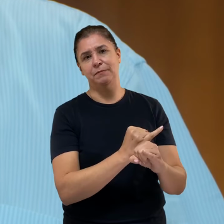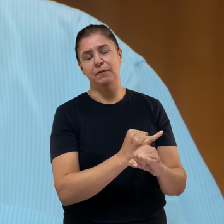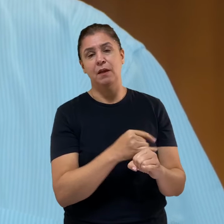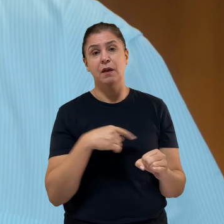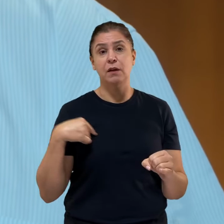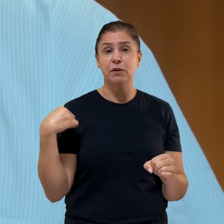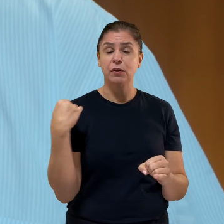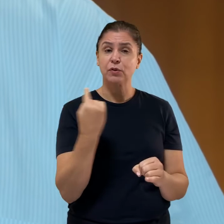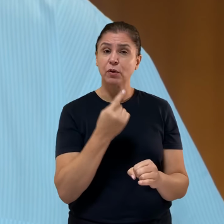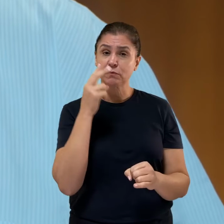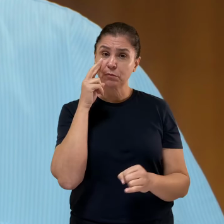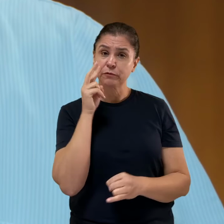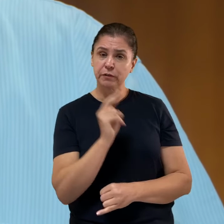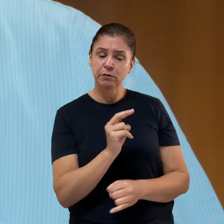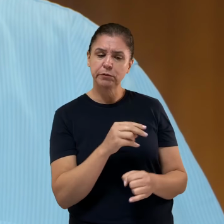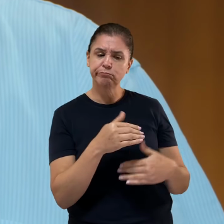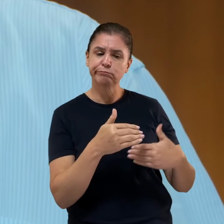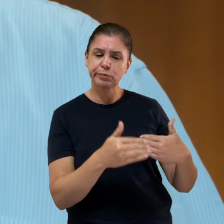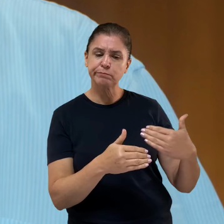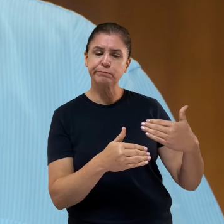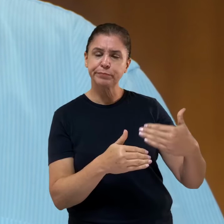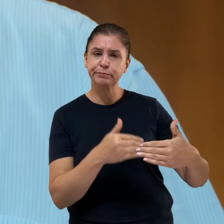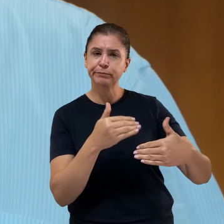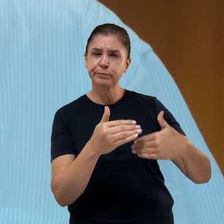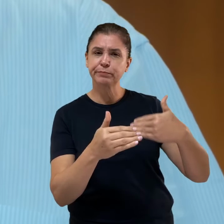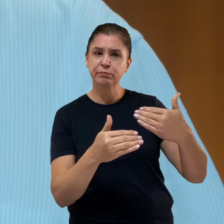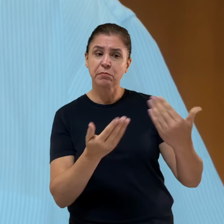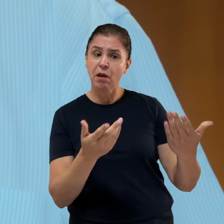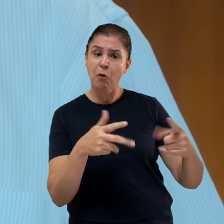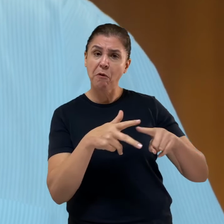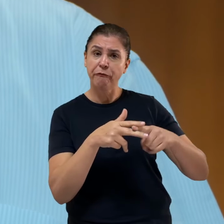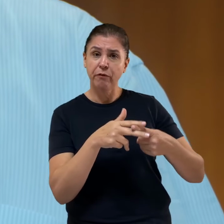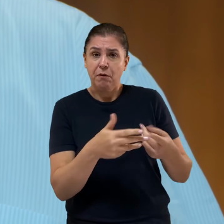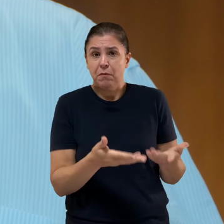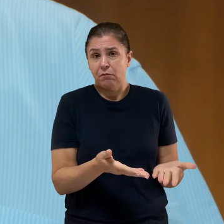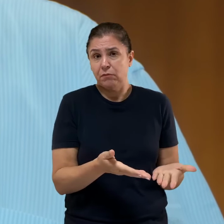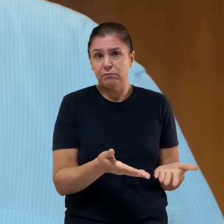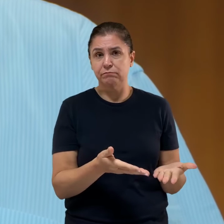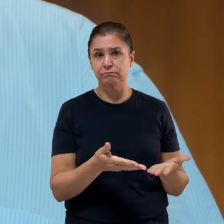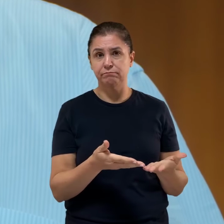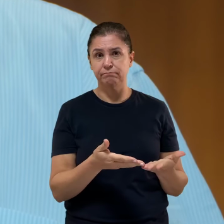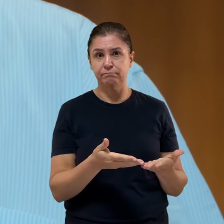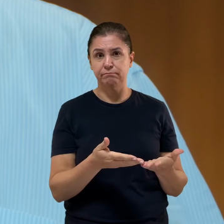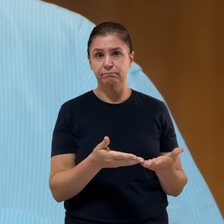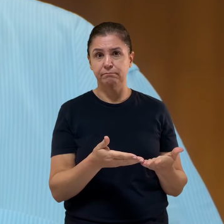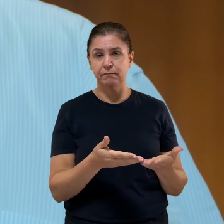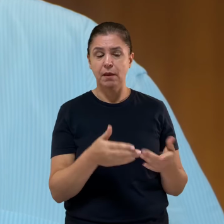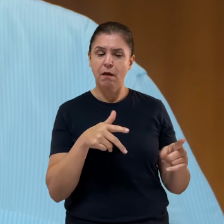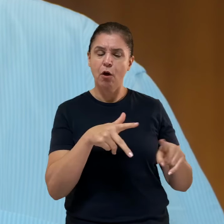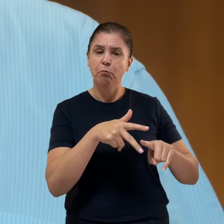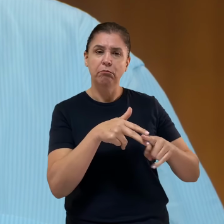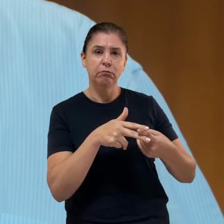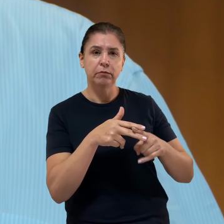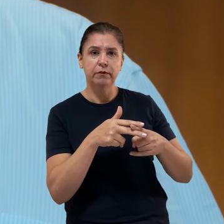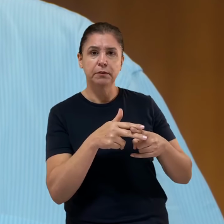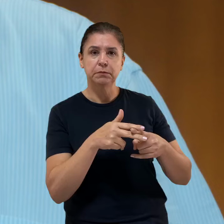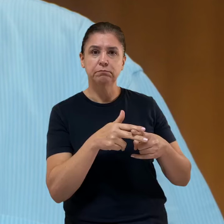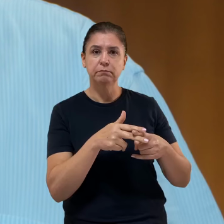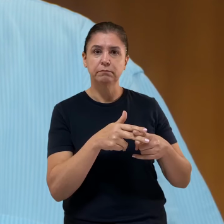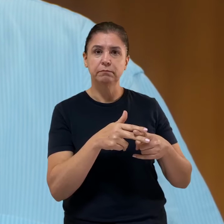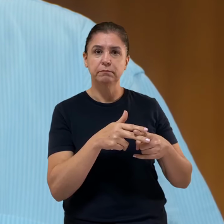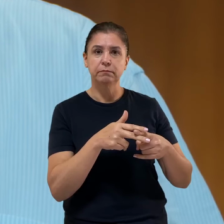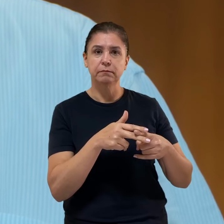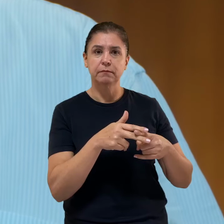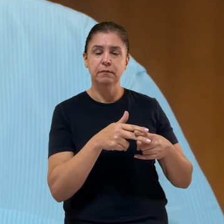E nós fomos vendo que é uma ferramenta. É uma ferramenta.